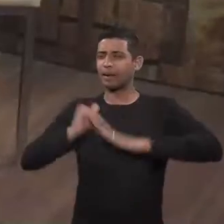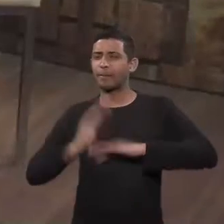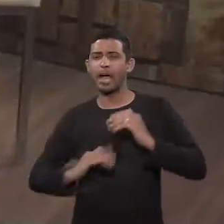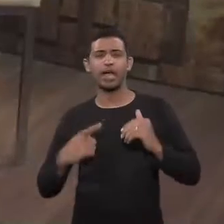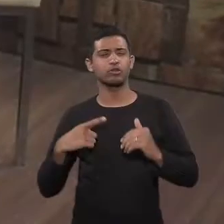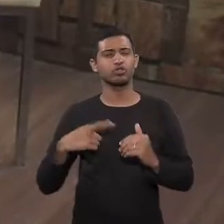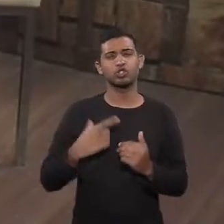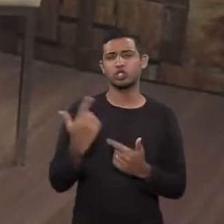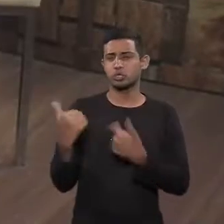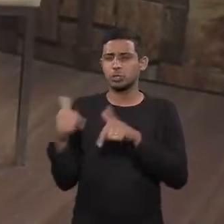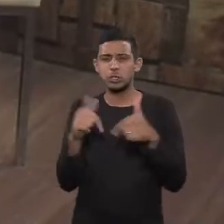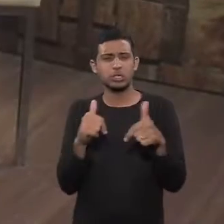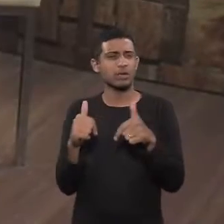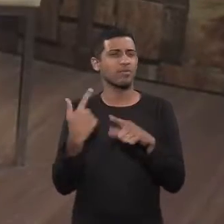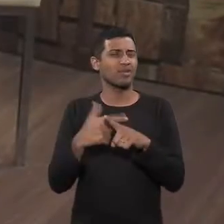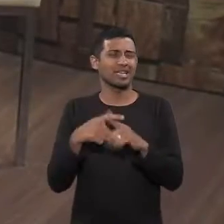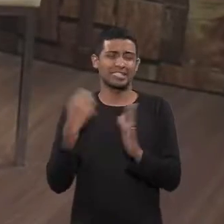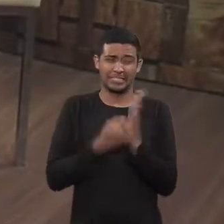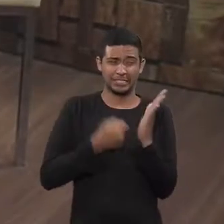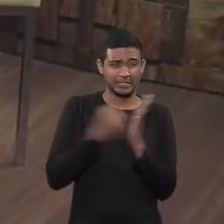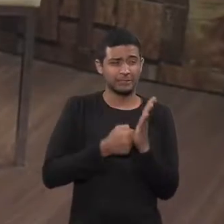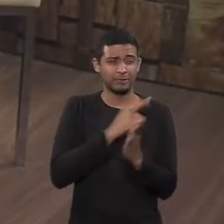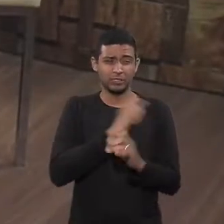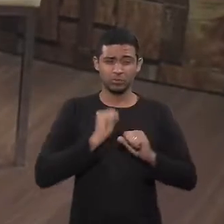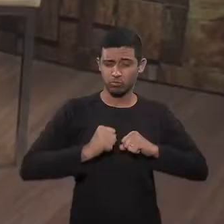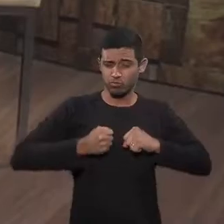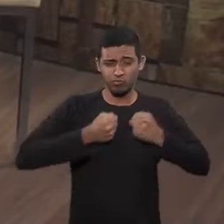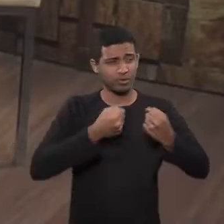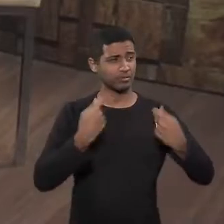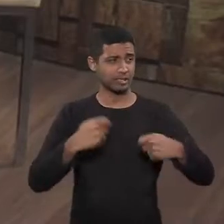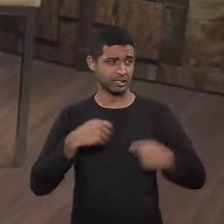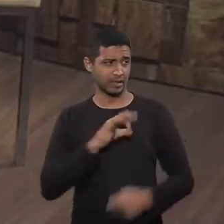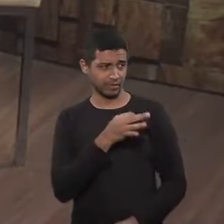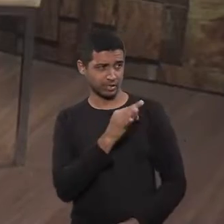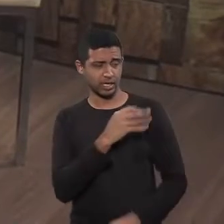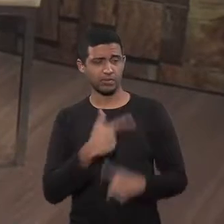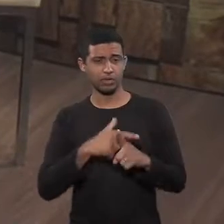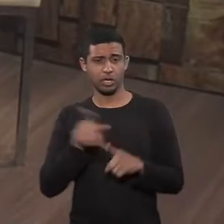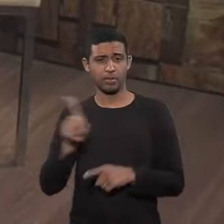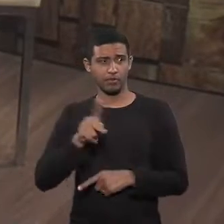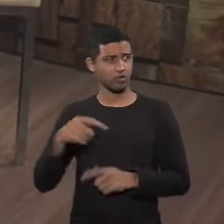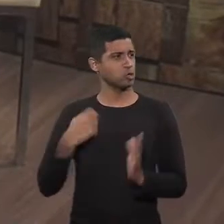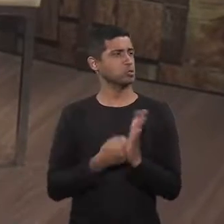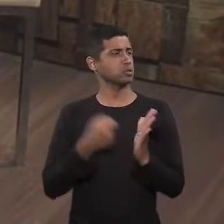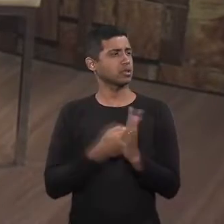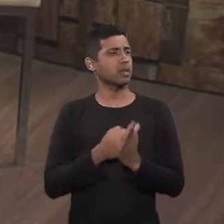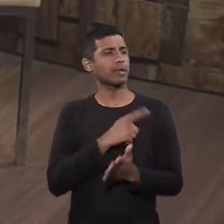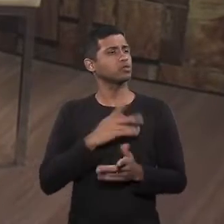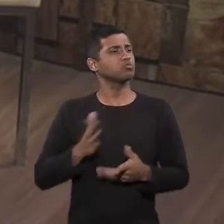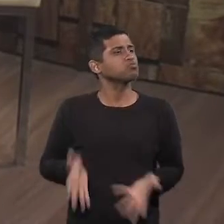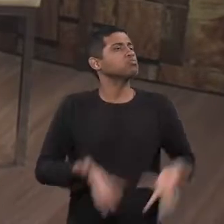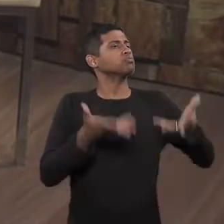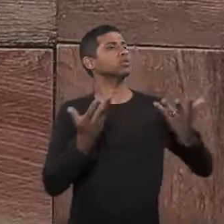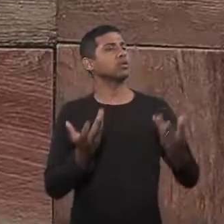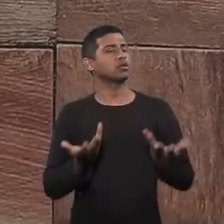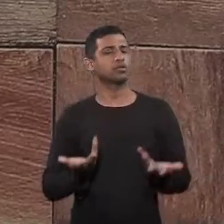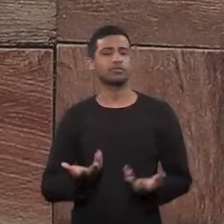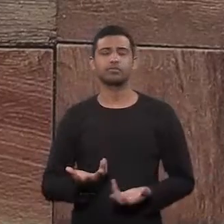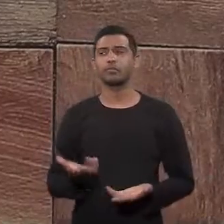exercício, ou uma atividade rígida, que exigia muito de você, como você mesma disse, por conta dos professores que você teve. O que te